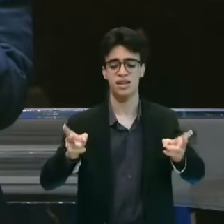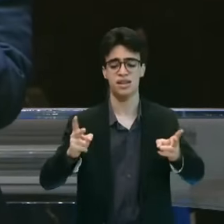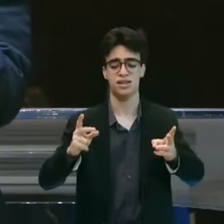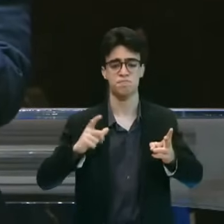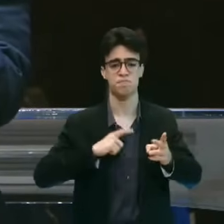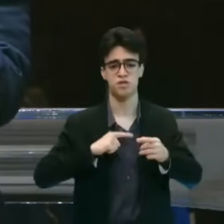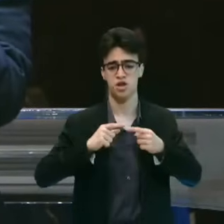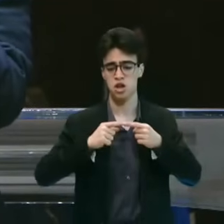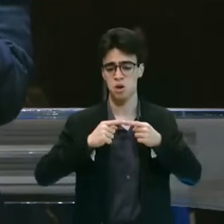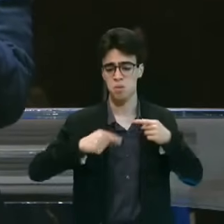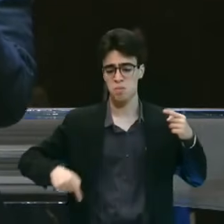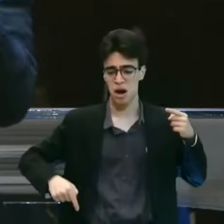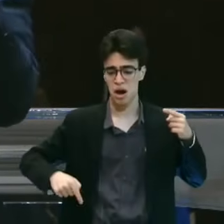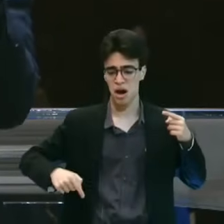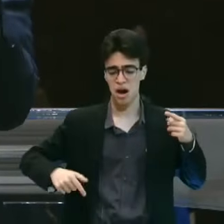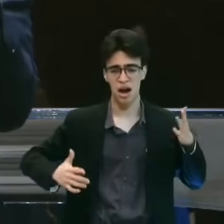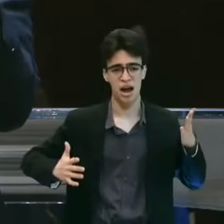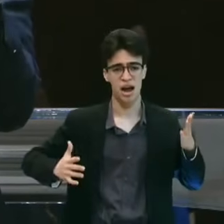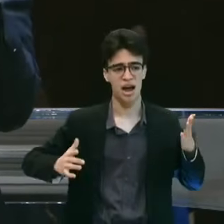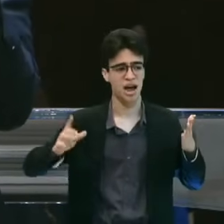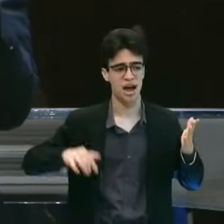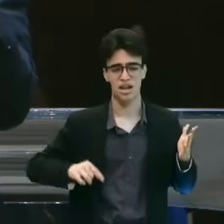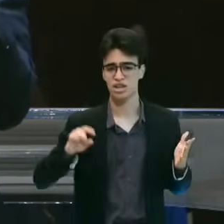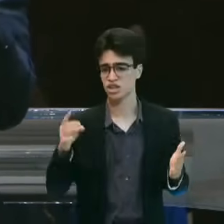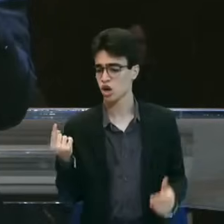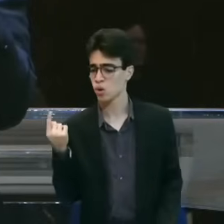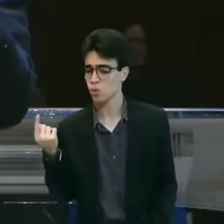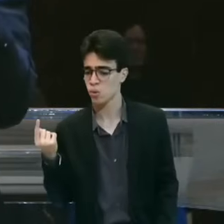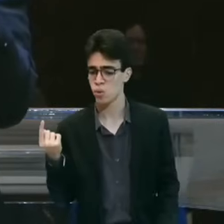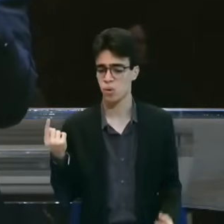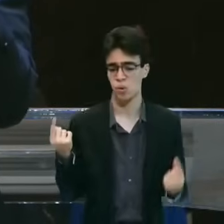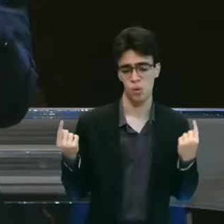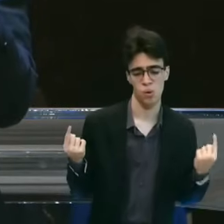cisão, a culpa não é unilateral.